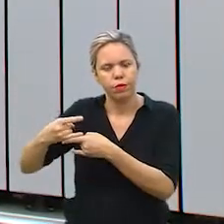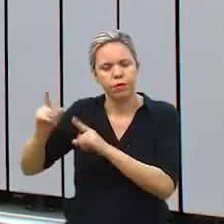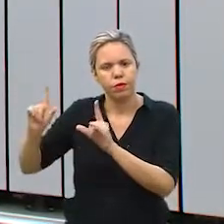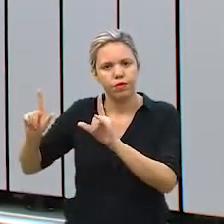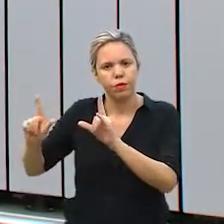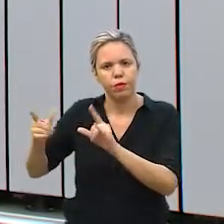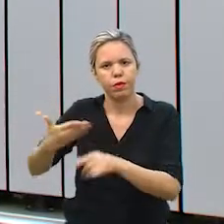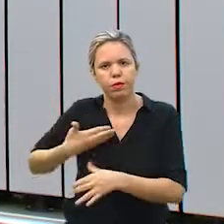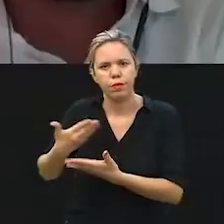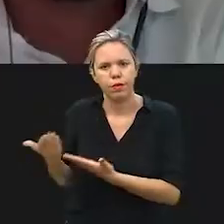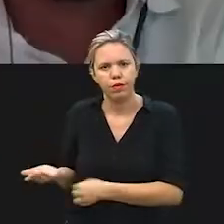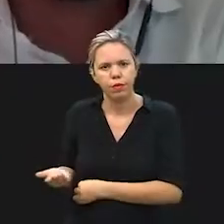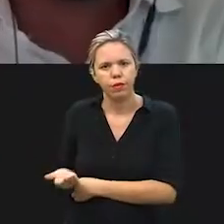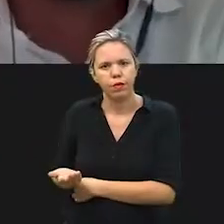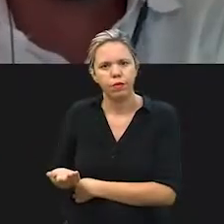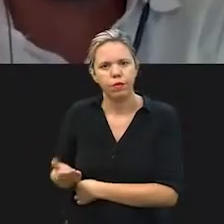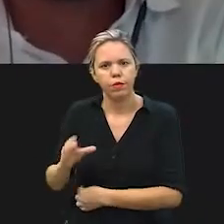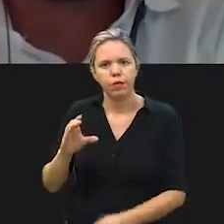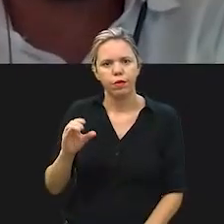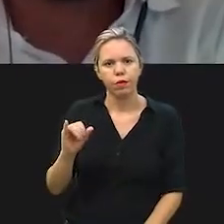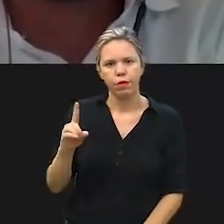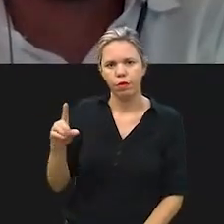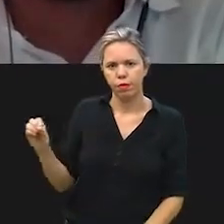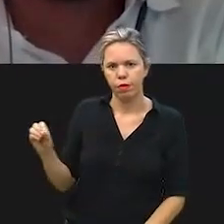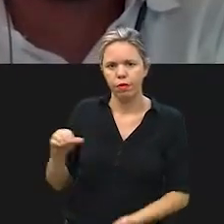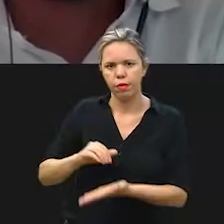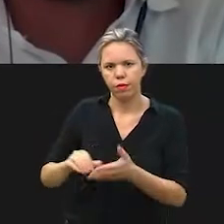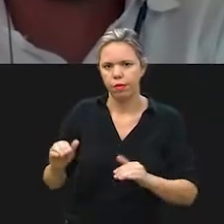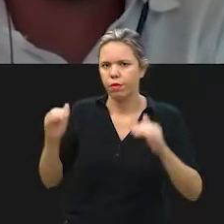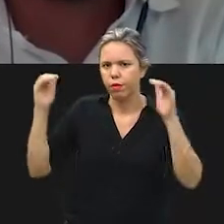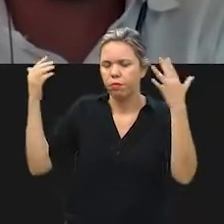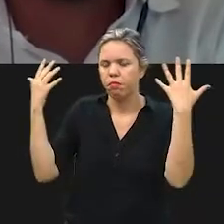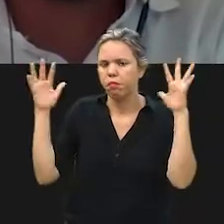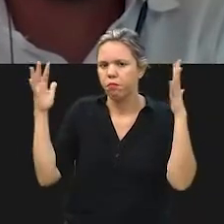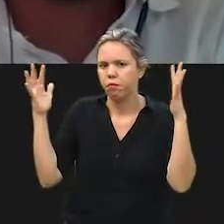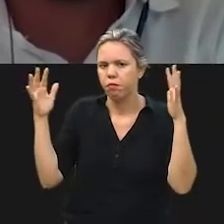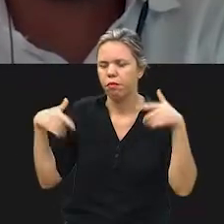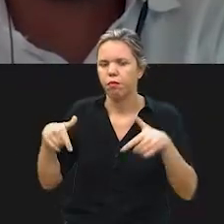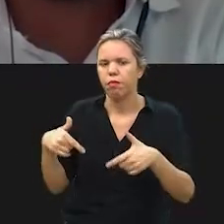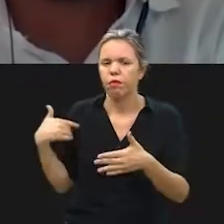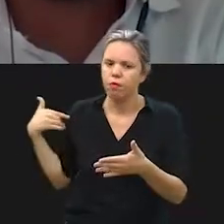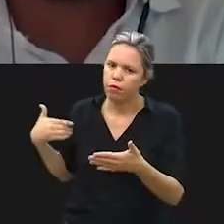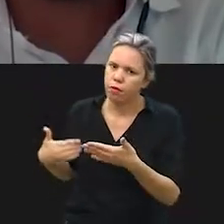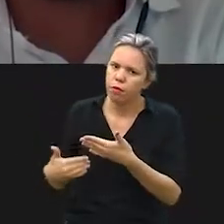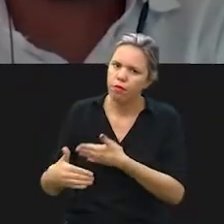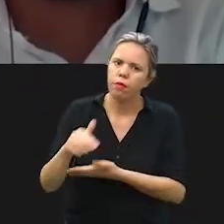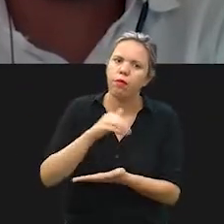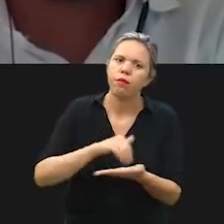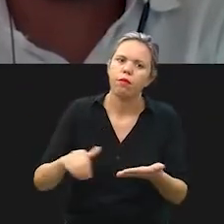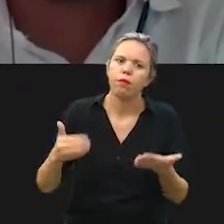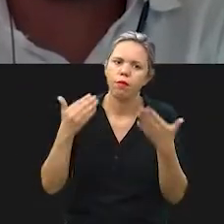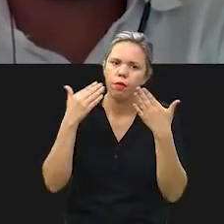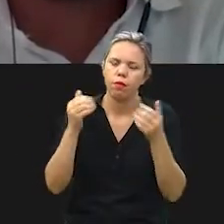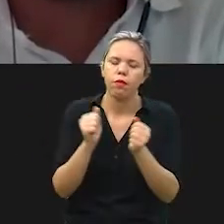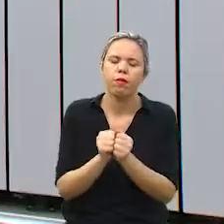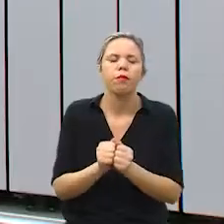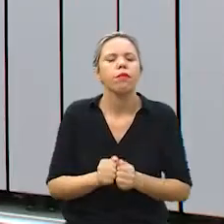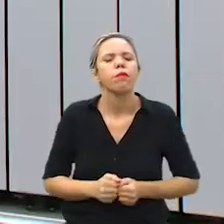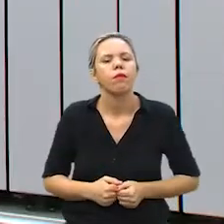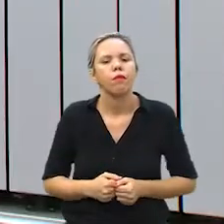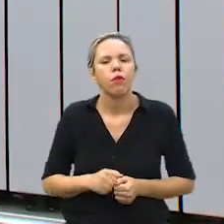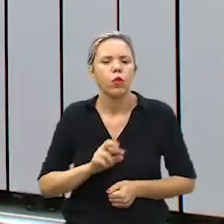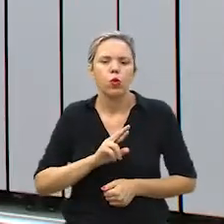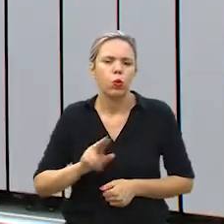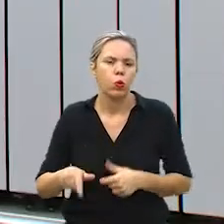telinha, grande amigo, o Caiado, grande secretário. Queria parabenizar o trabalho que vem fazendo a secretaria, à frente da secretaria, que não é